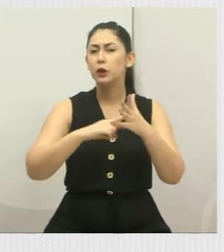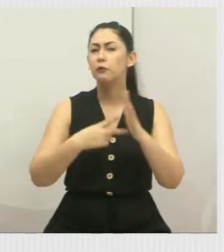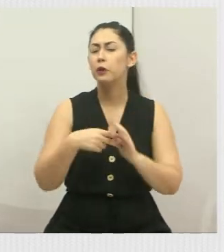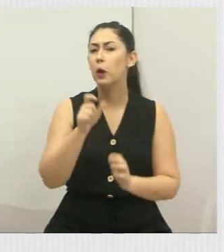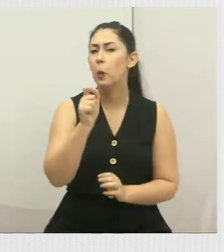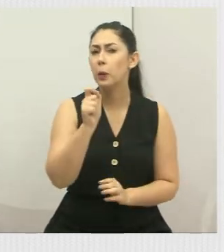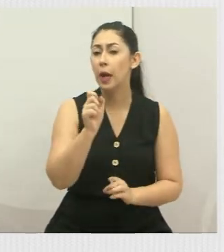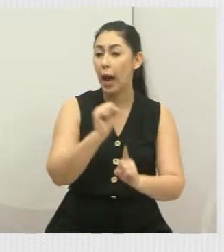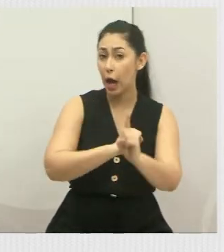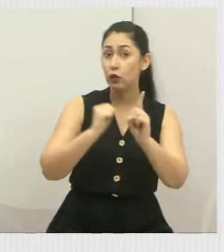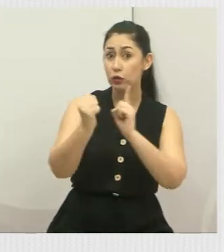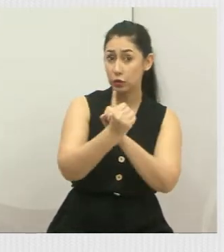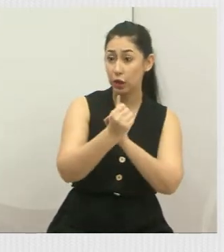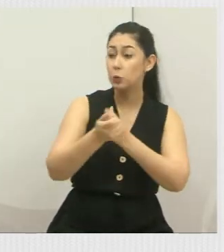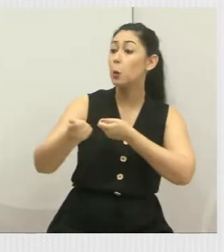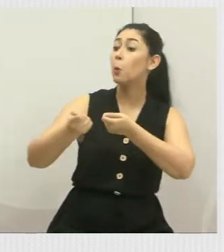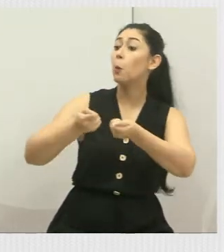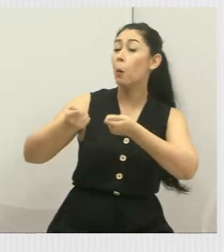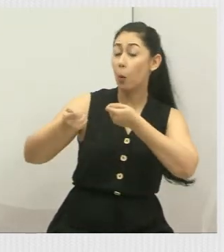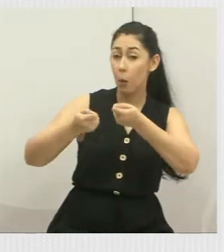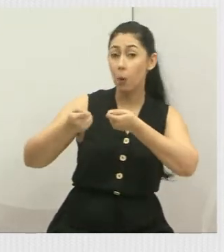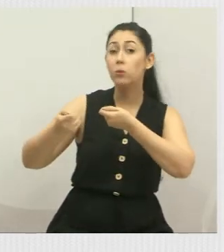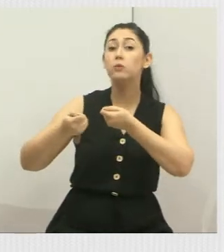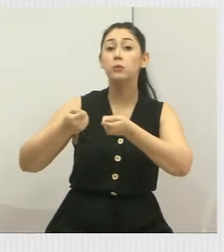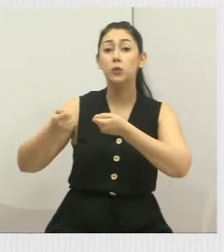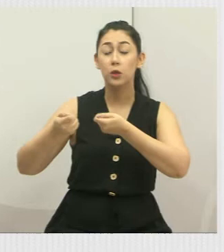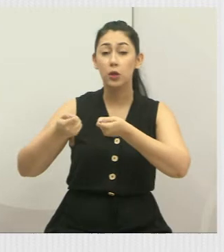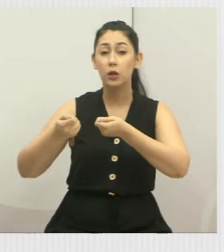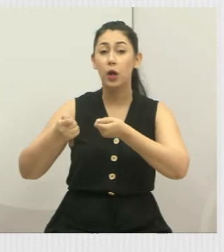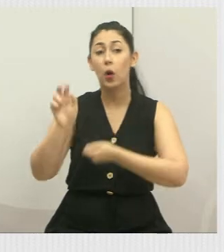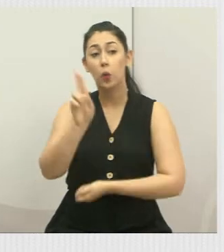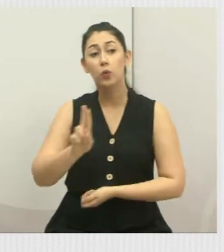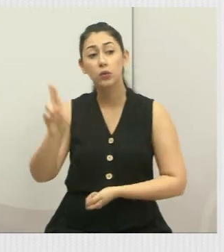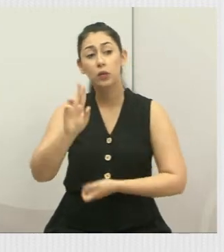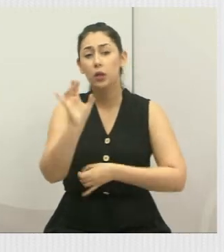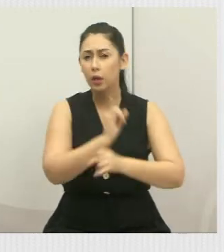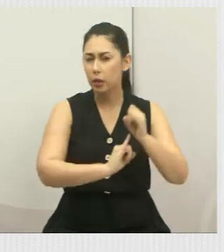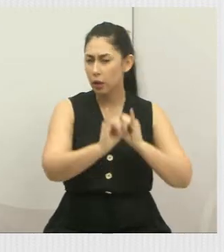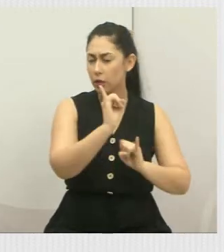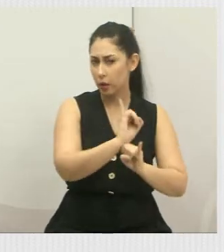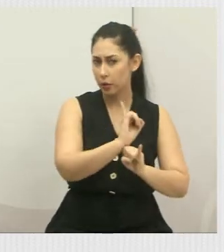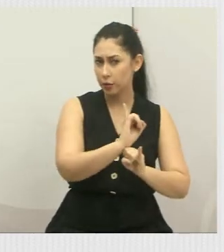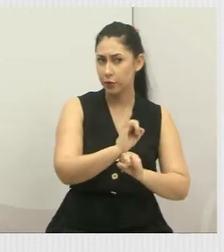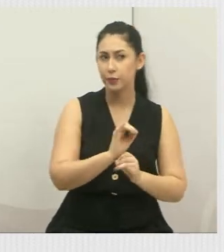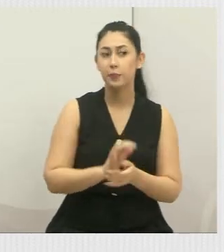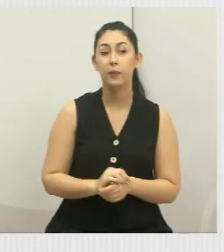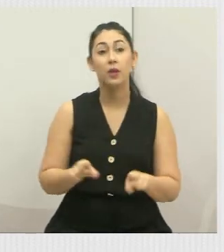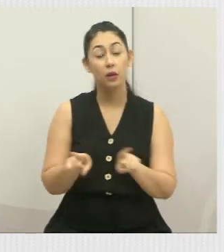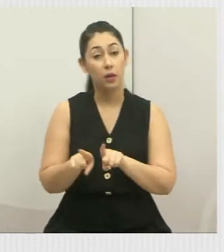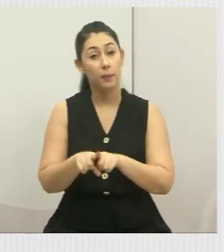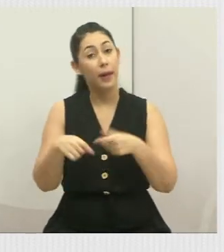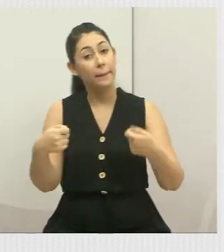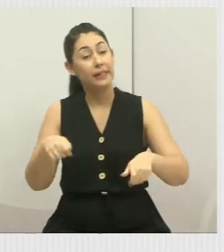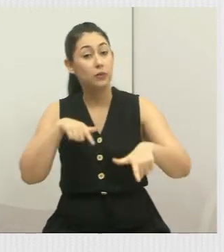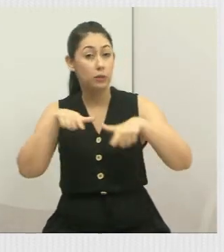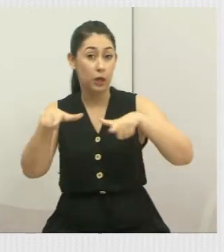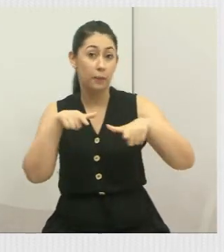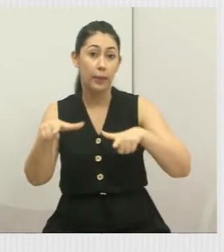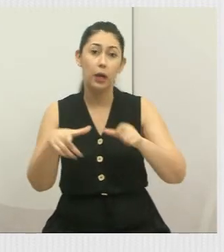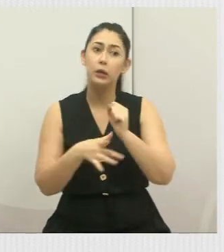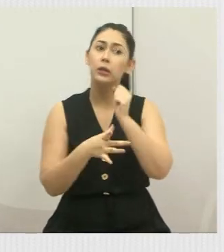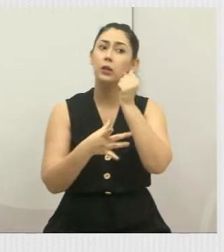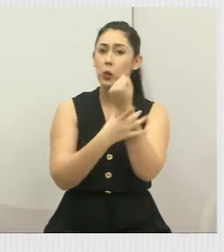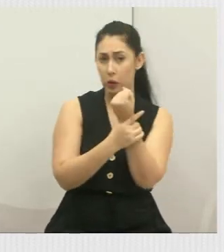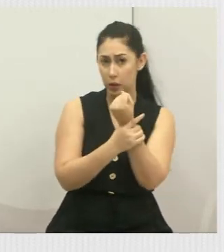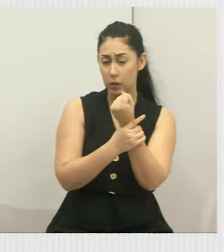tem controle sobre o sistema de saneamento através daqueles canais. Tá? E o serviço precisa ser oferecido com segurança,